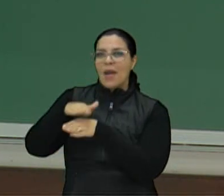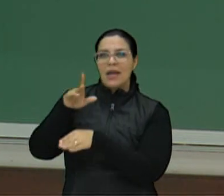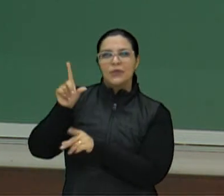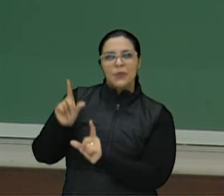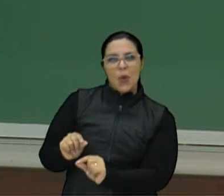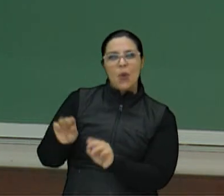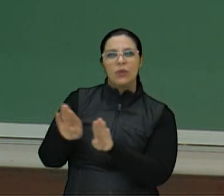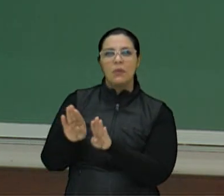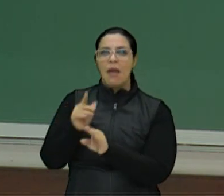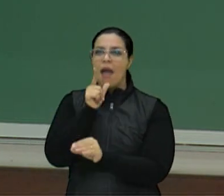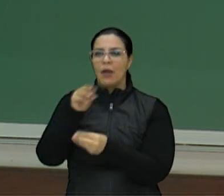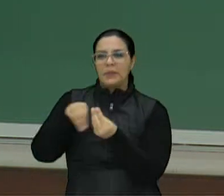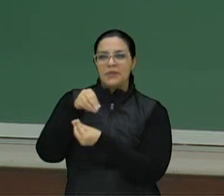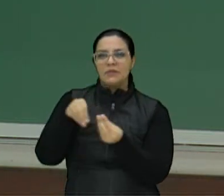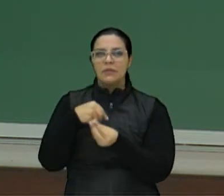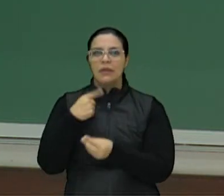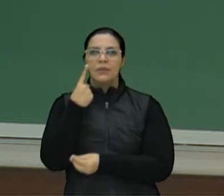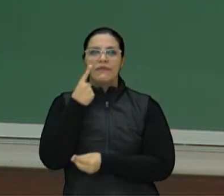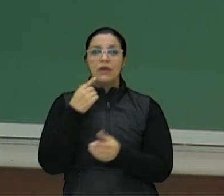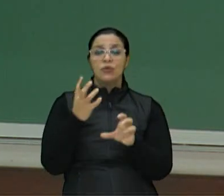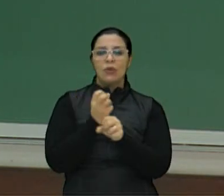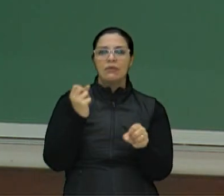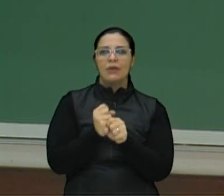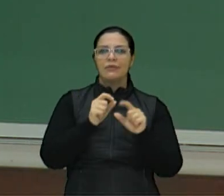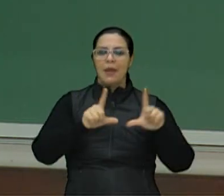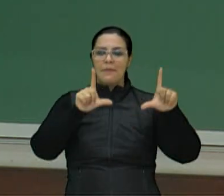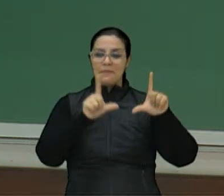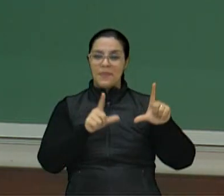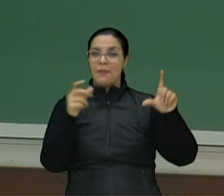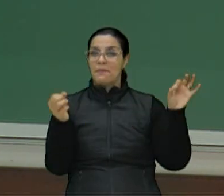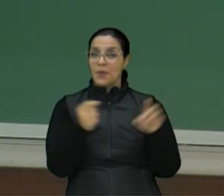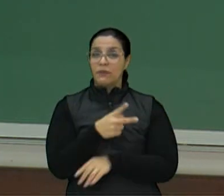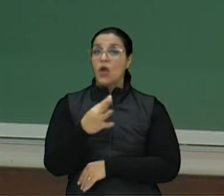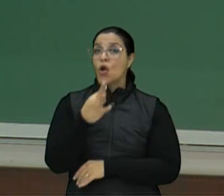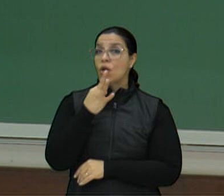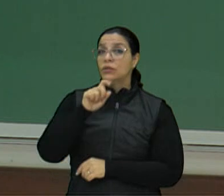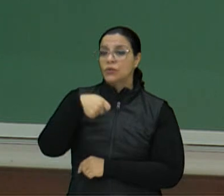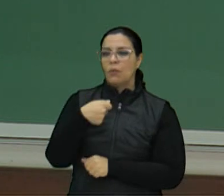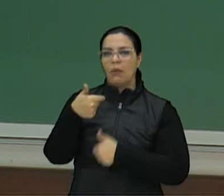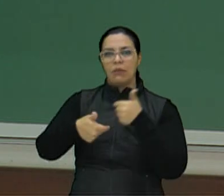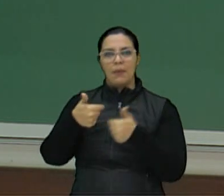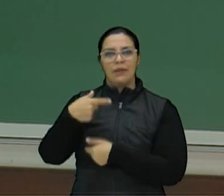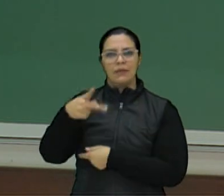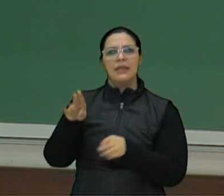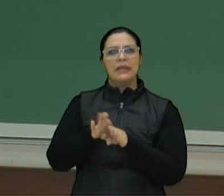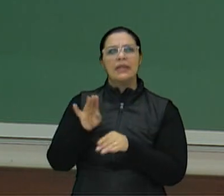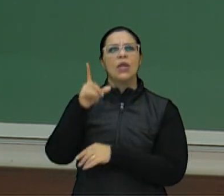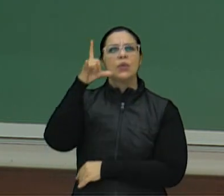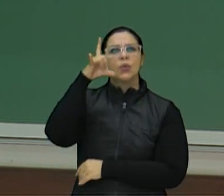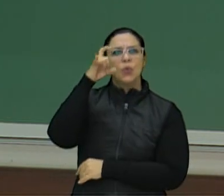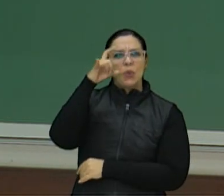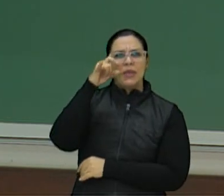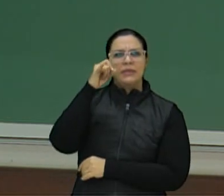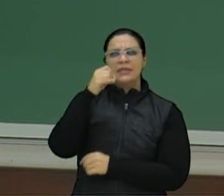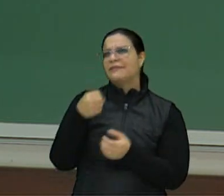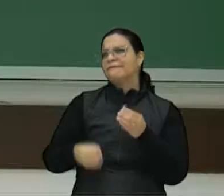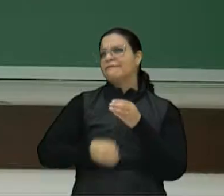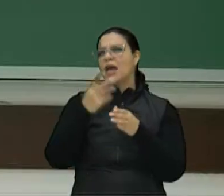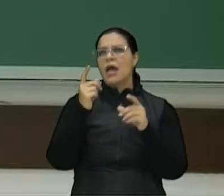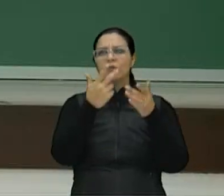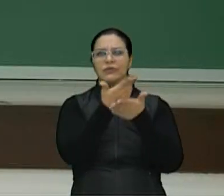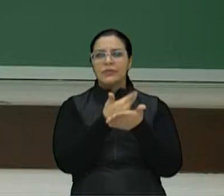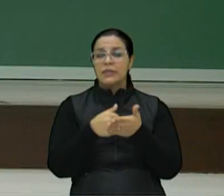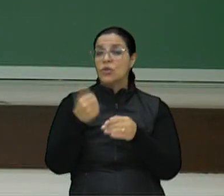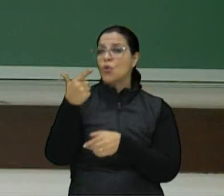alcançar a obra que vocês conseguem ver do lado esquerdo. Se vocês quiserem conhecer mais sobre o trabalho dele, tem no Instagram várias obras e